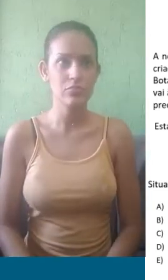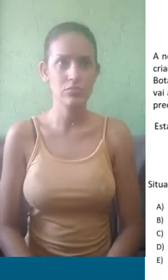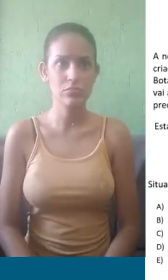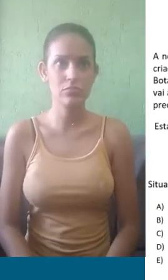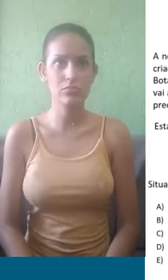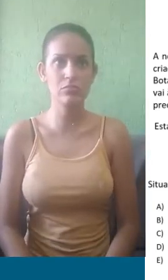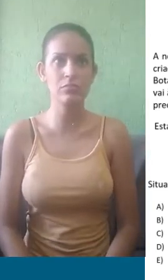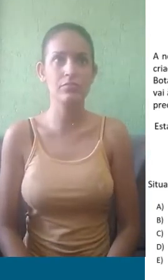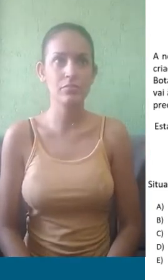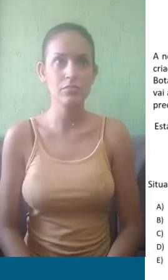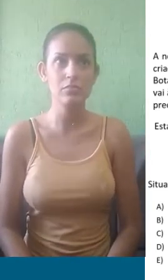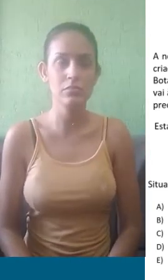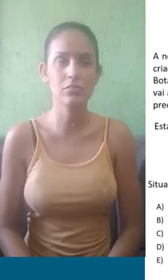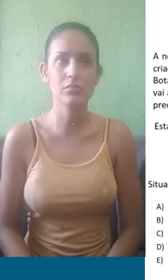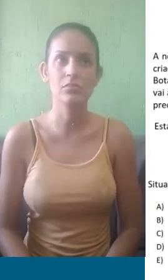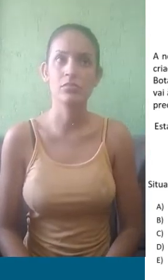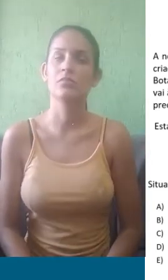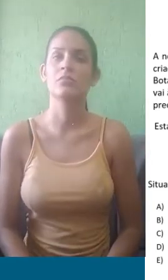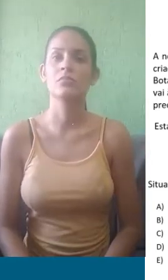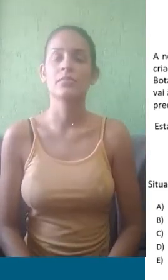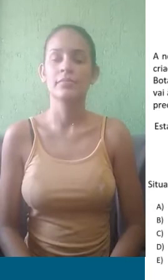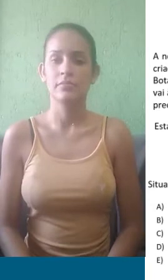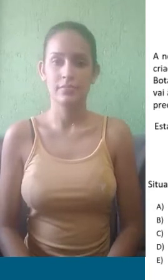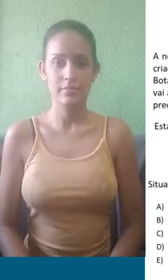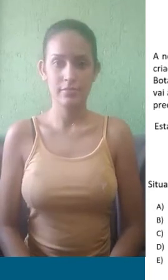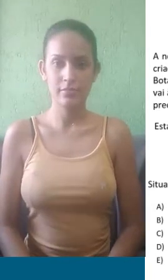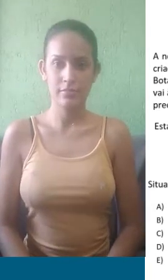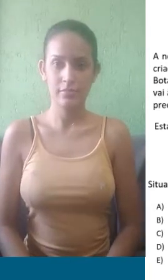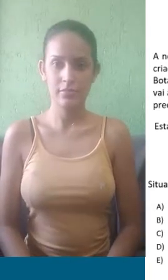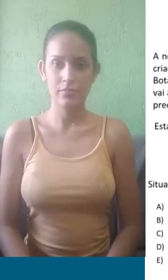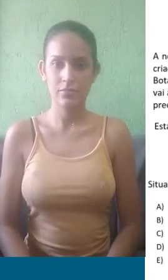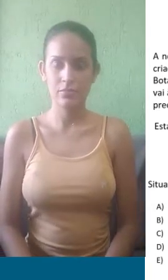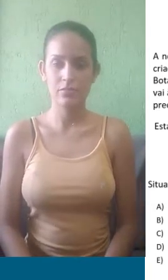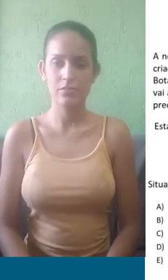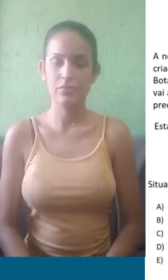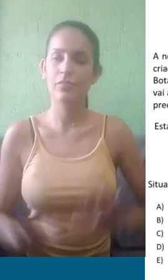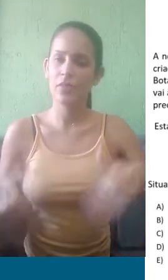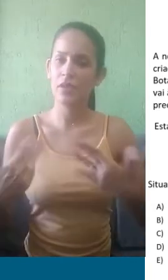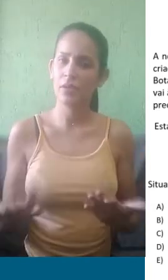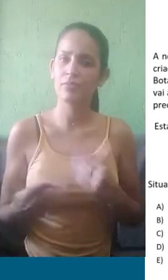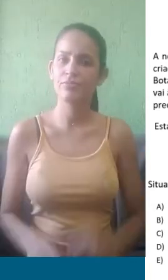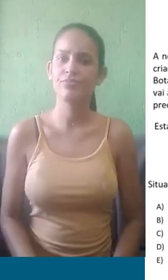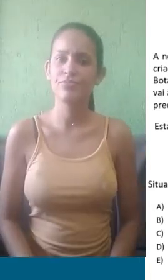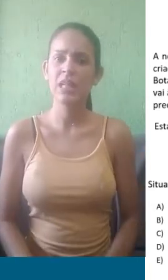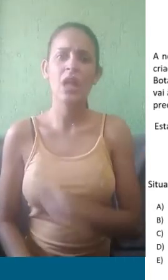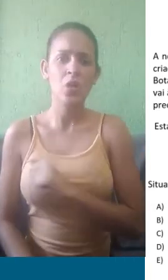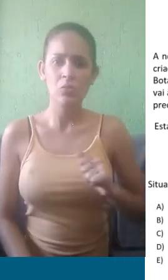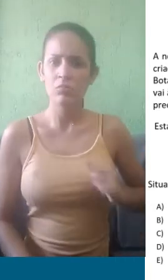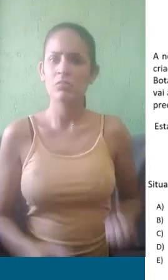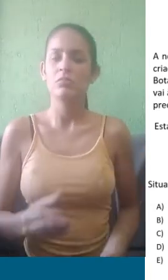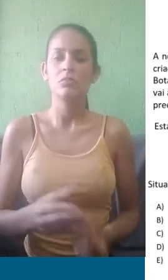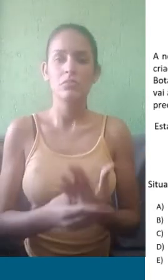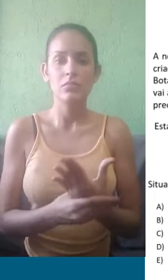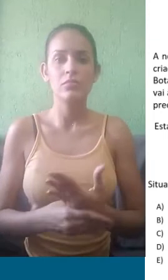e o modernismo e um momento em que os autores, como Lima Barreto, produzem uma literatura renovadora